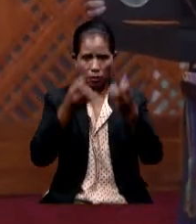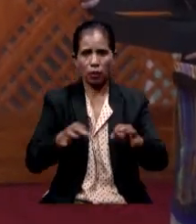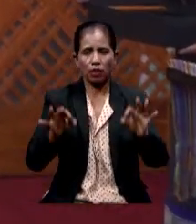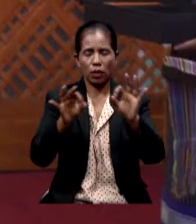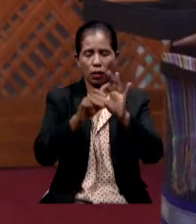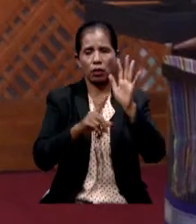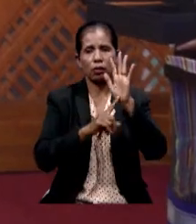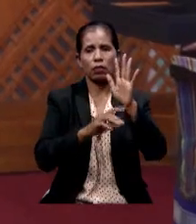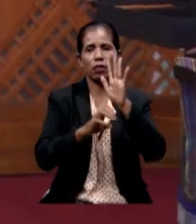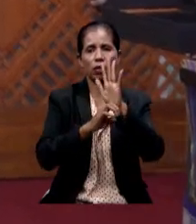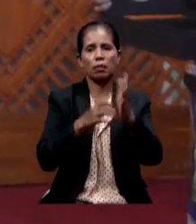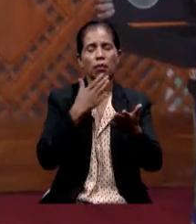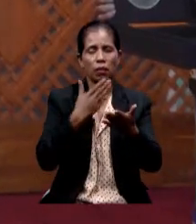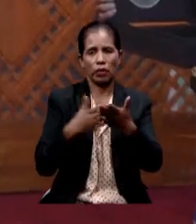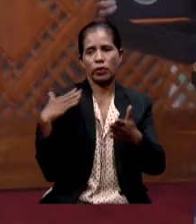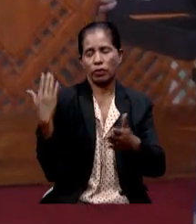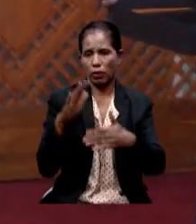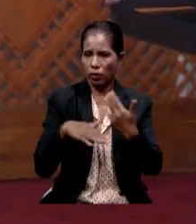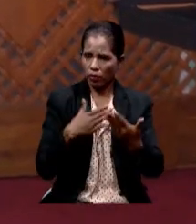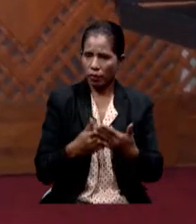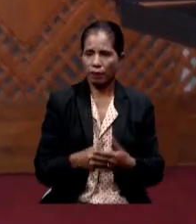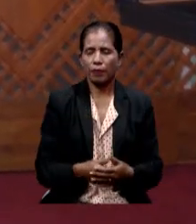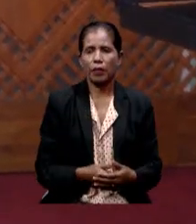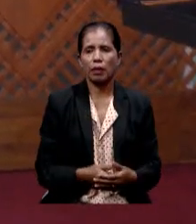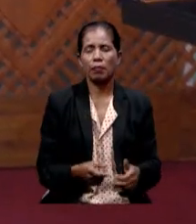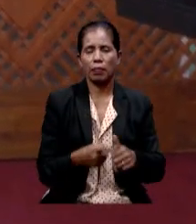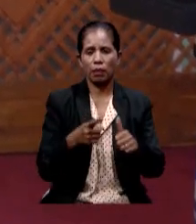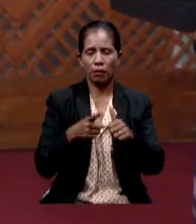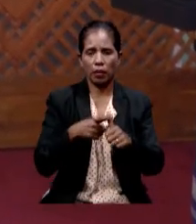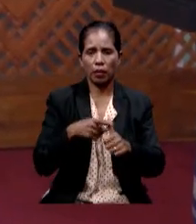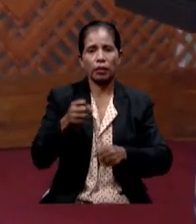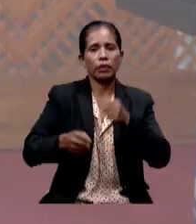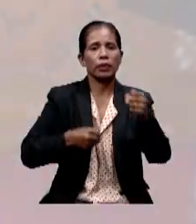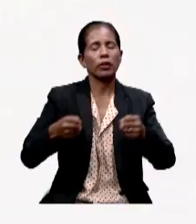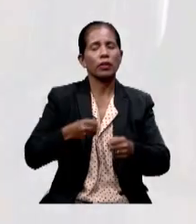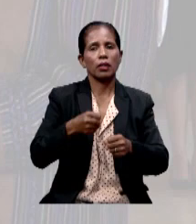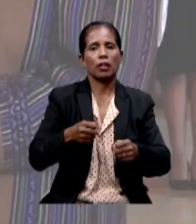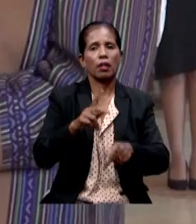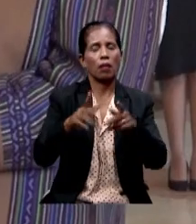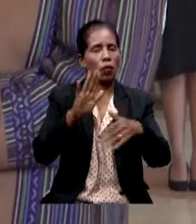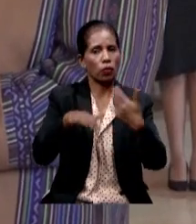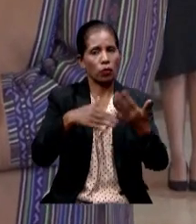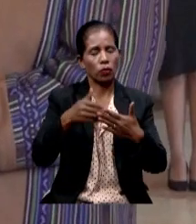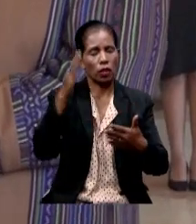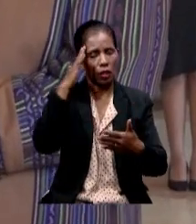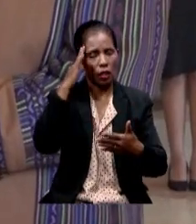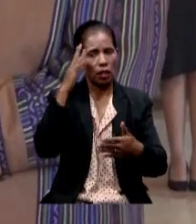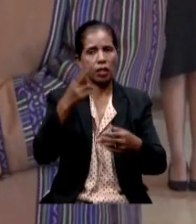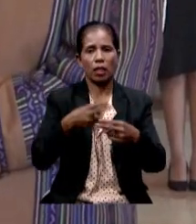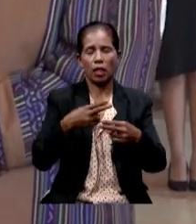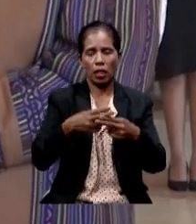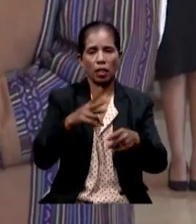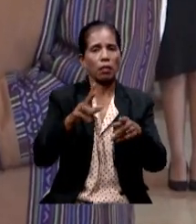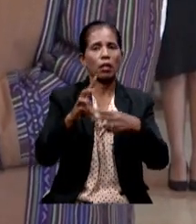será. Primeiro, Pacquiao nem era conhecido nem mundo, fato que todo o mundo